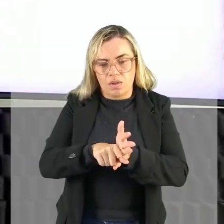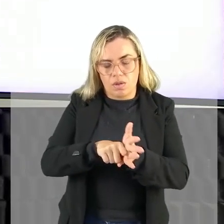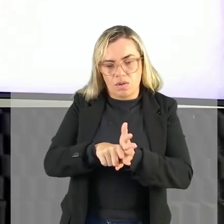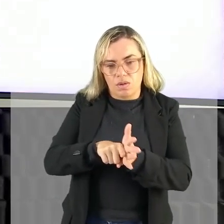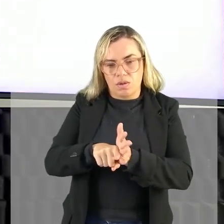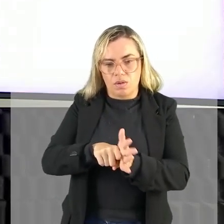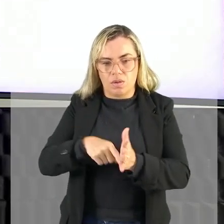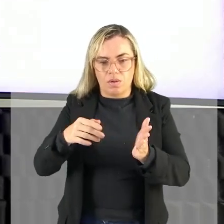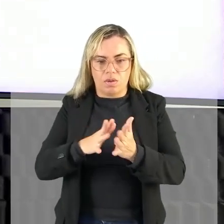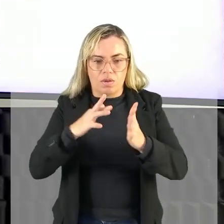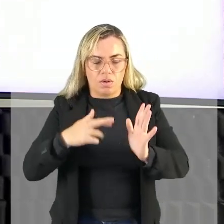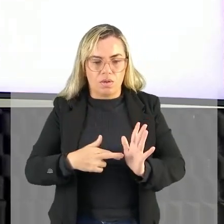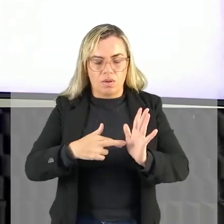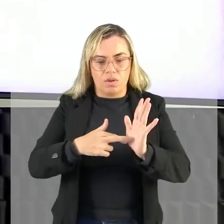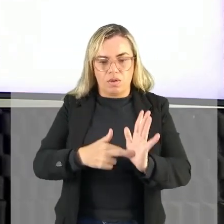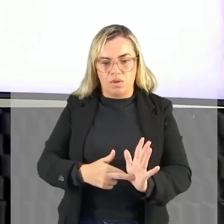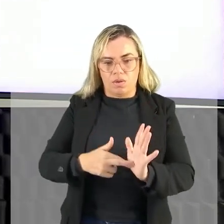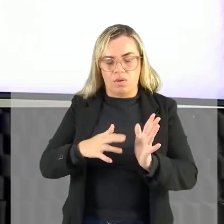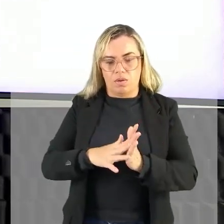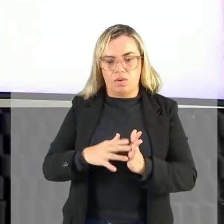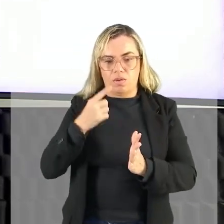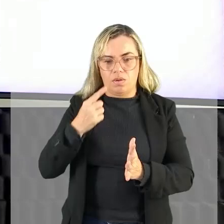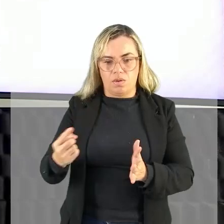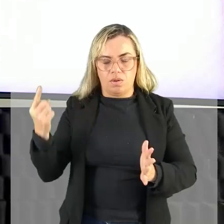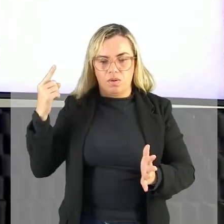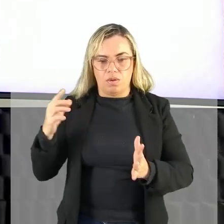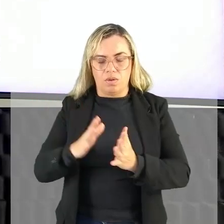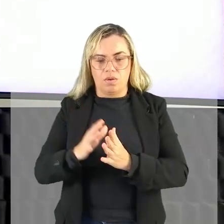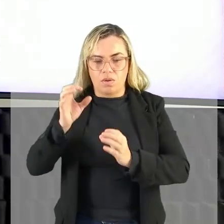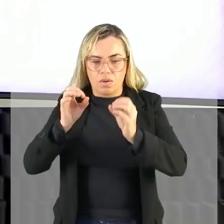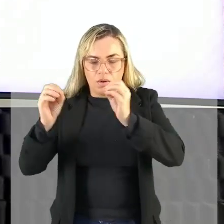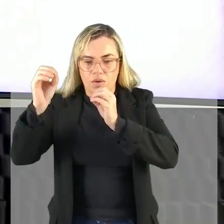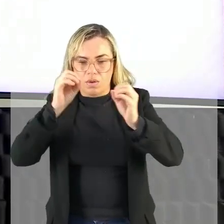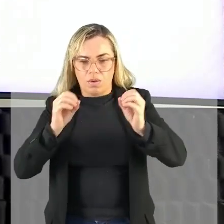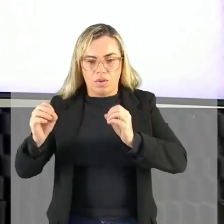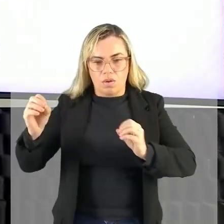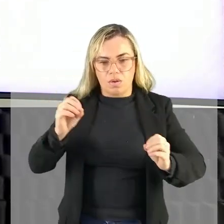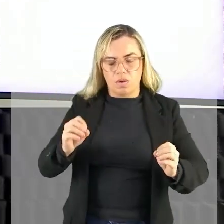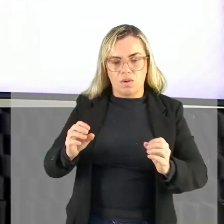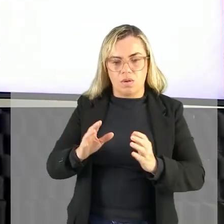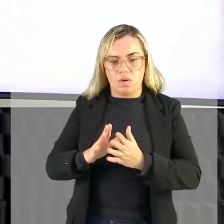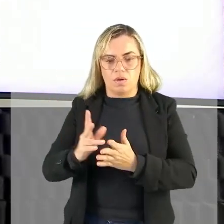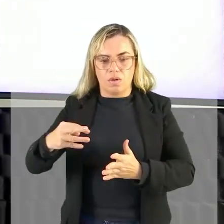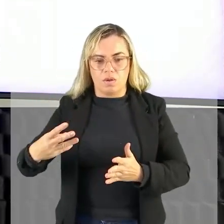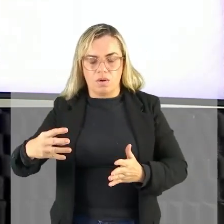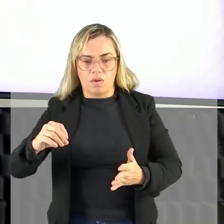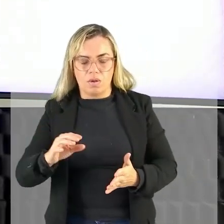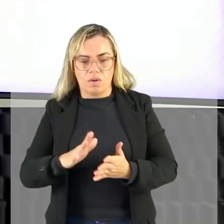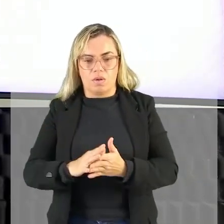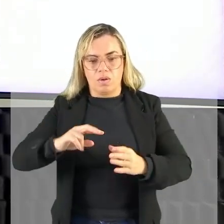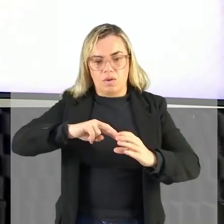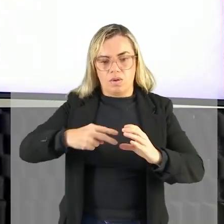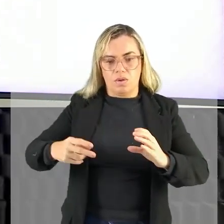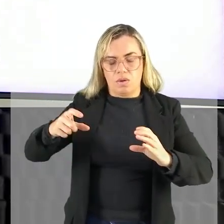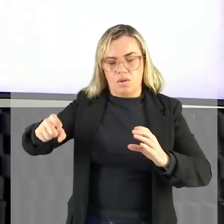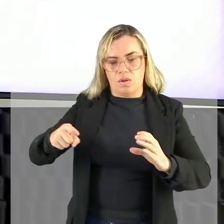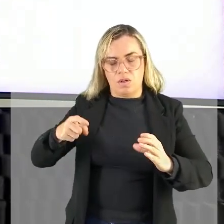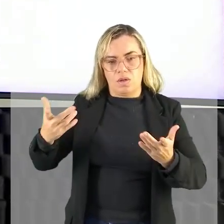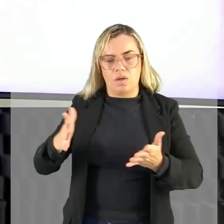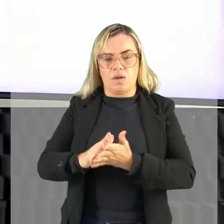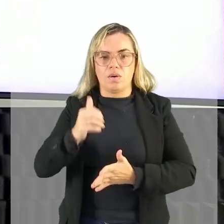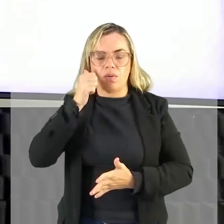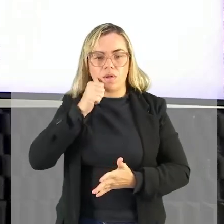está representando o mosaico de inativação de um dos cromossomos X da mulher. Então, a mulher tem